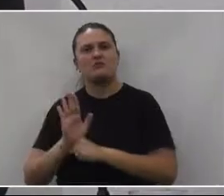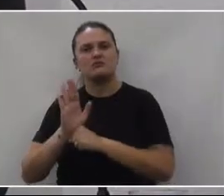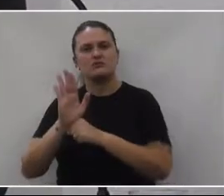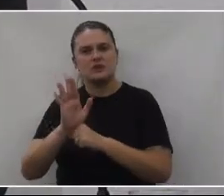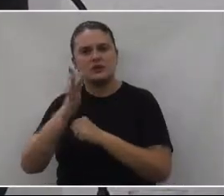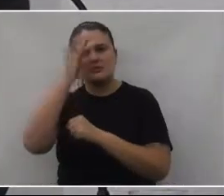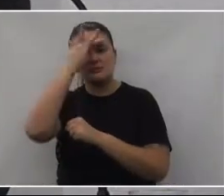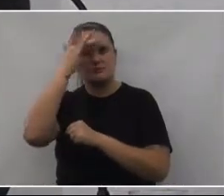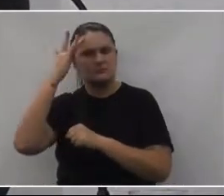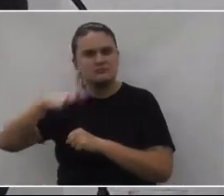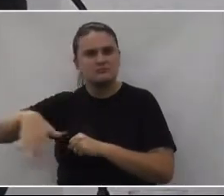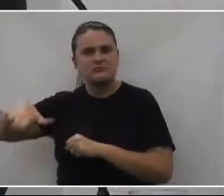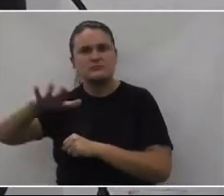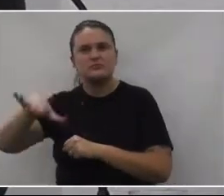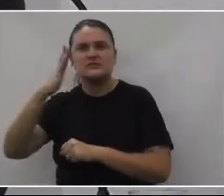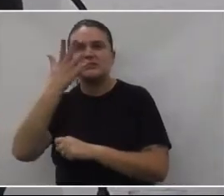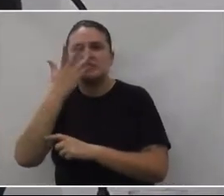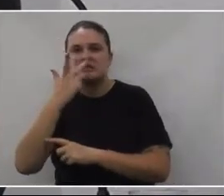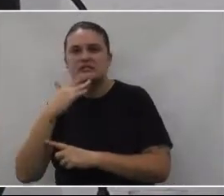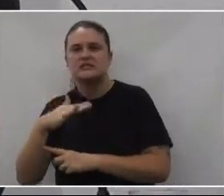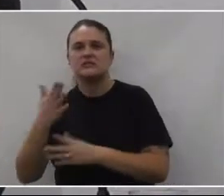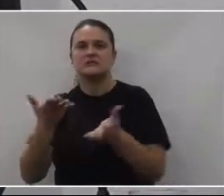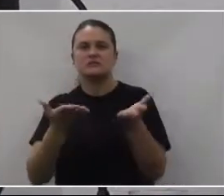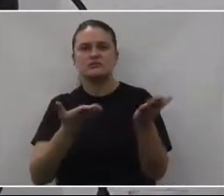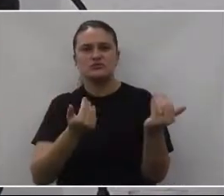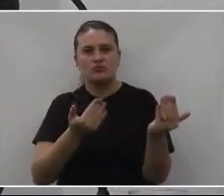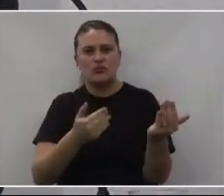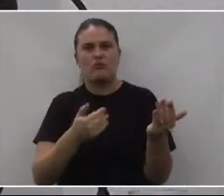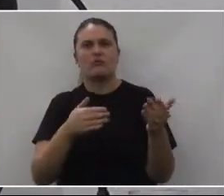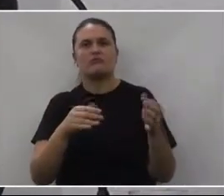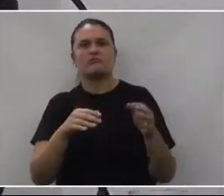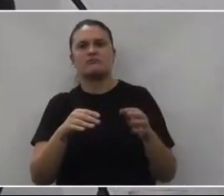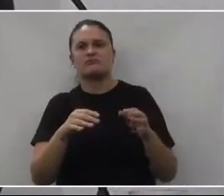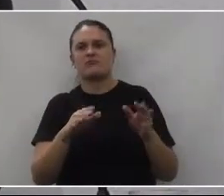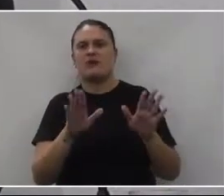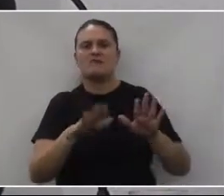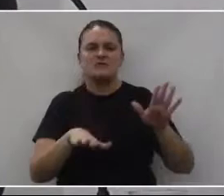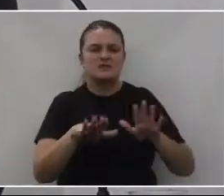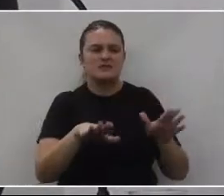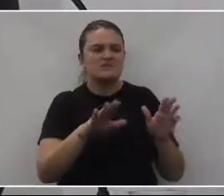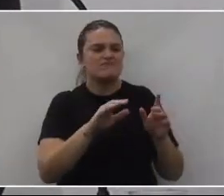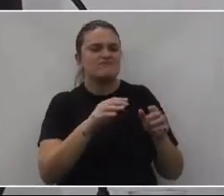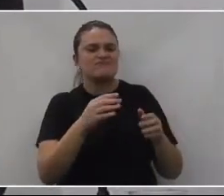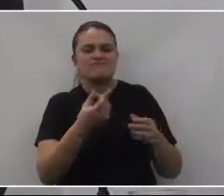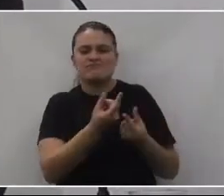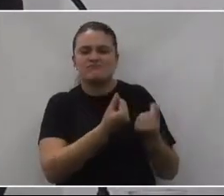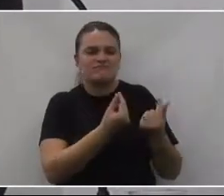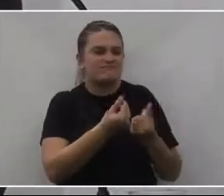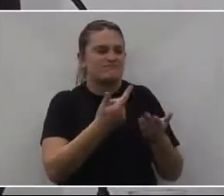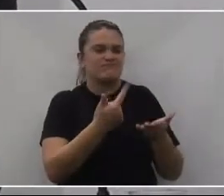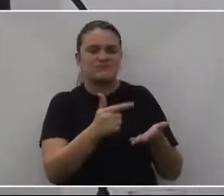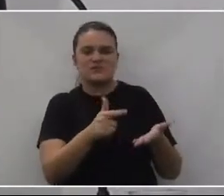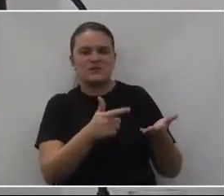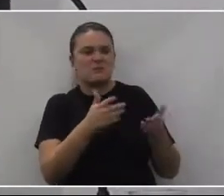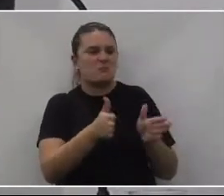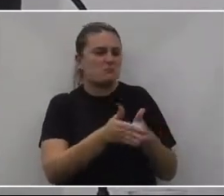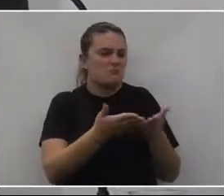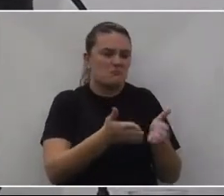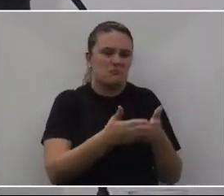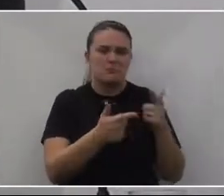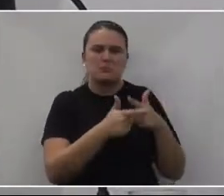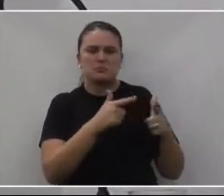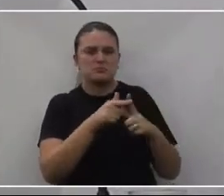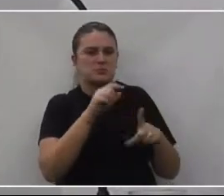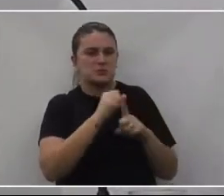exatamente aquelas crianças e jovens em situação vulnerável e seus familiares, que o senhor tem demonstrado na